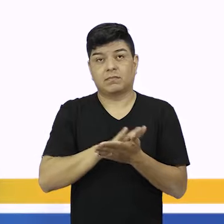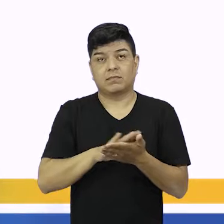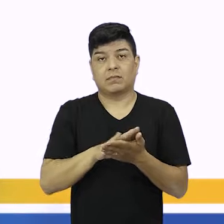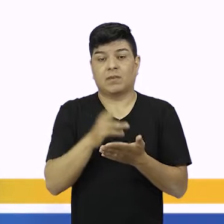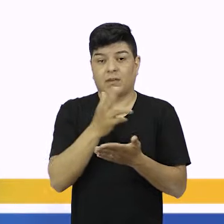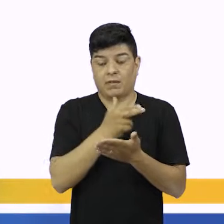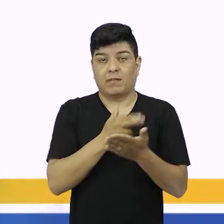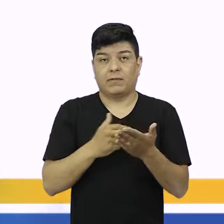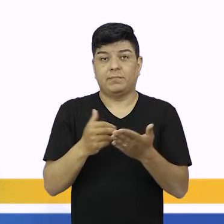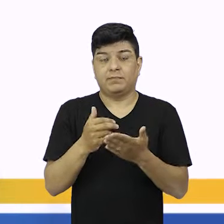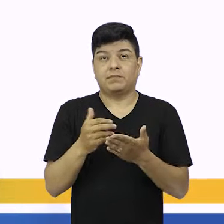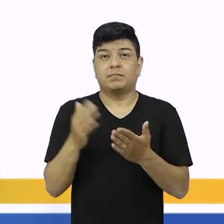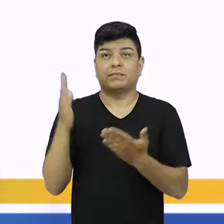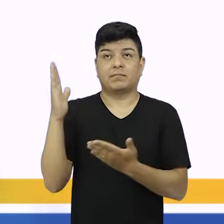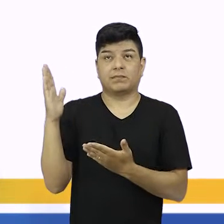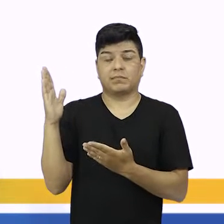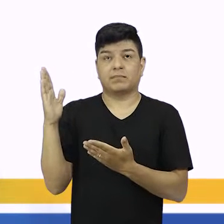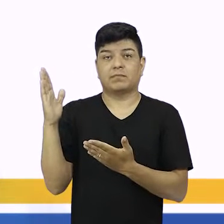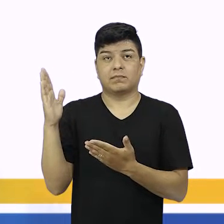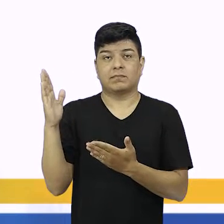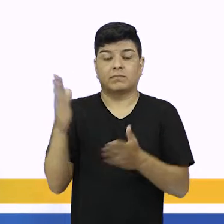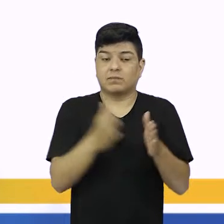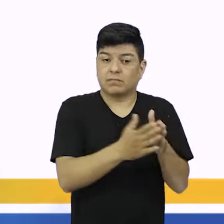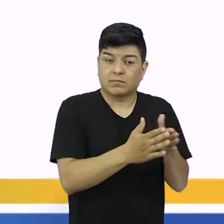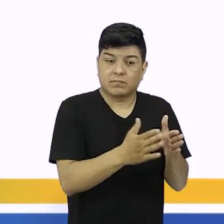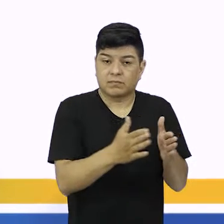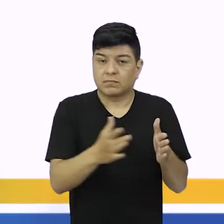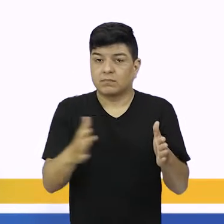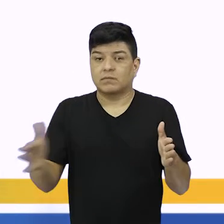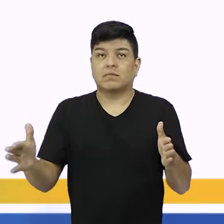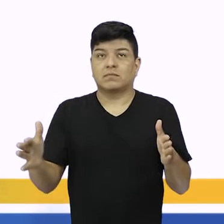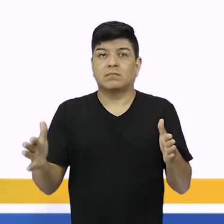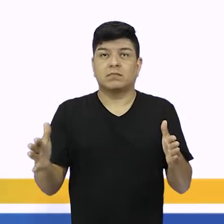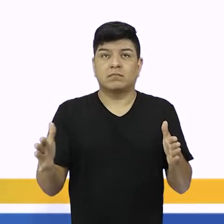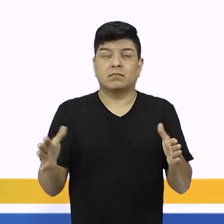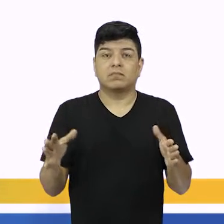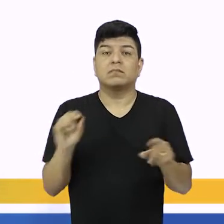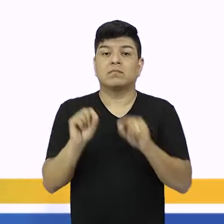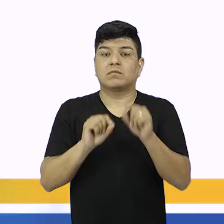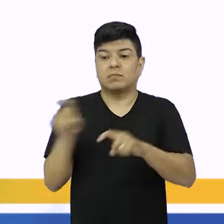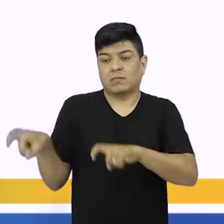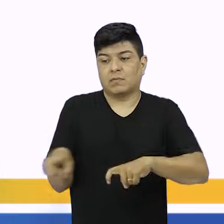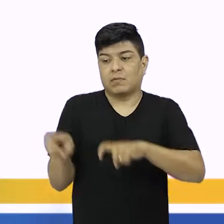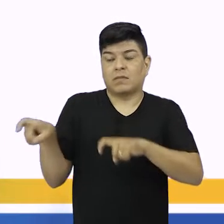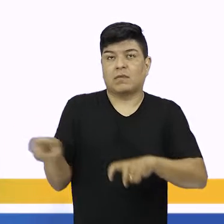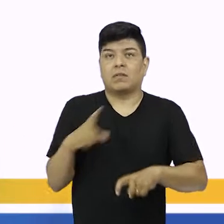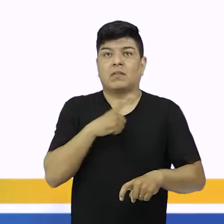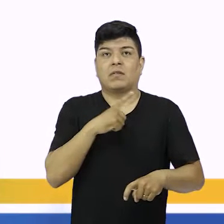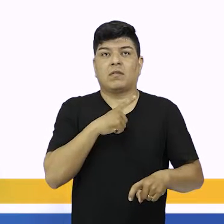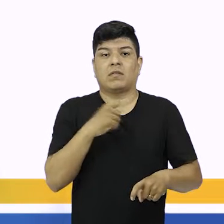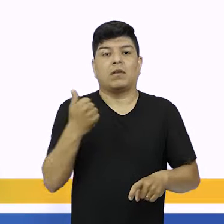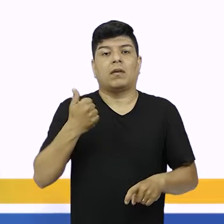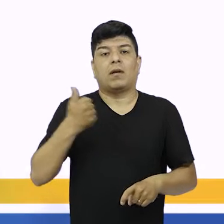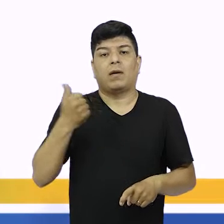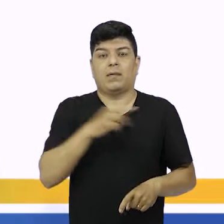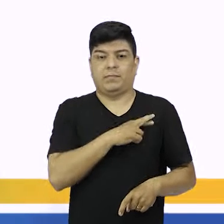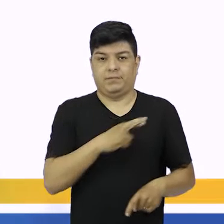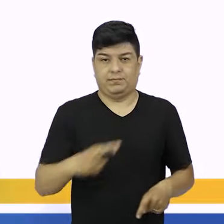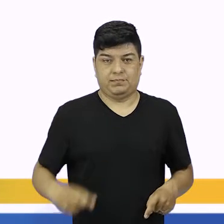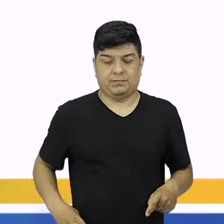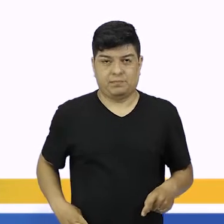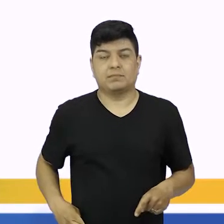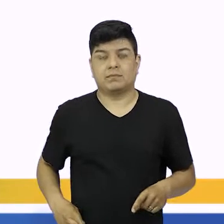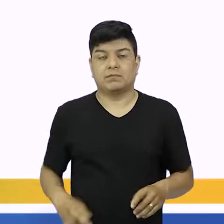se remeter, né, a esse período mesmo das oligarquias rurais aí nessa primeira república, ok,